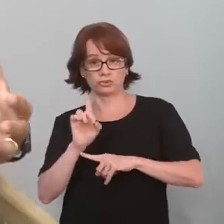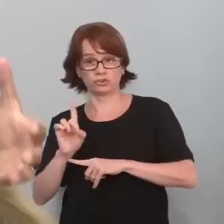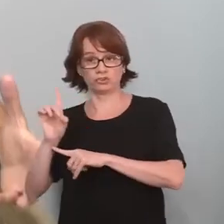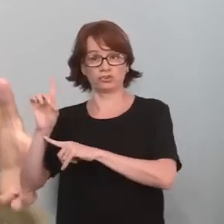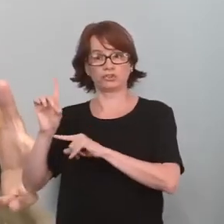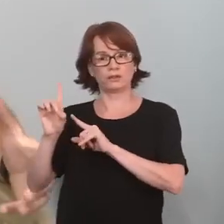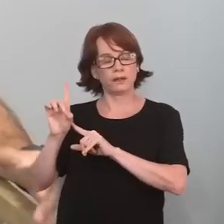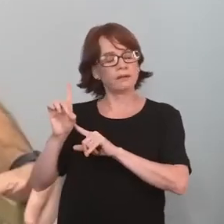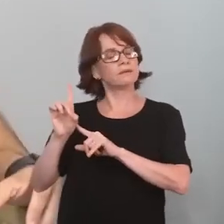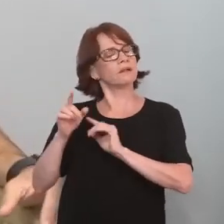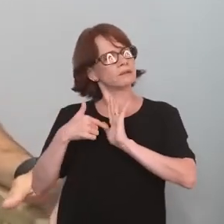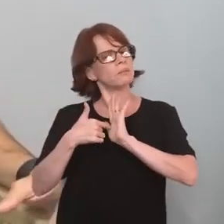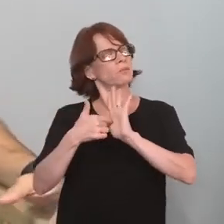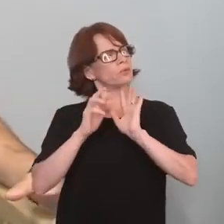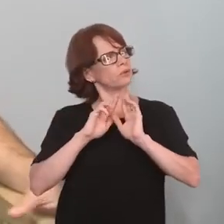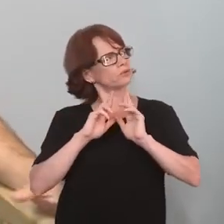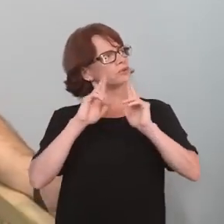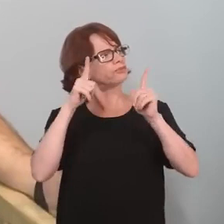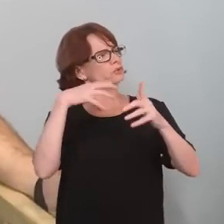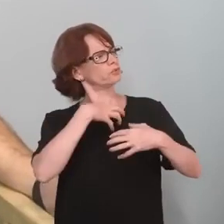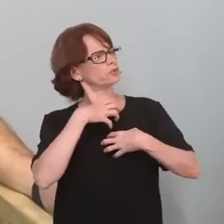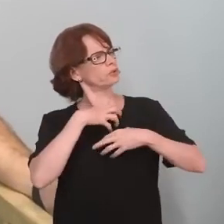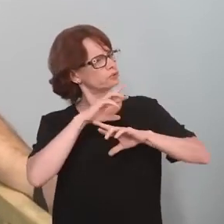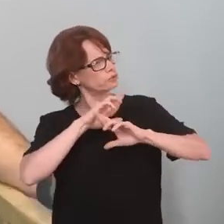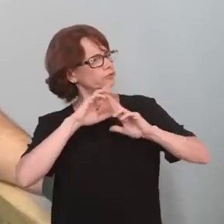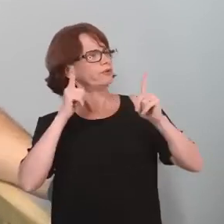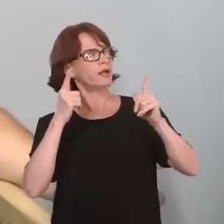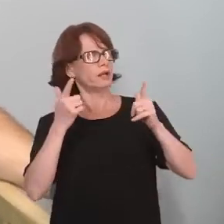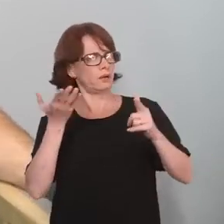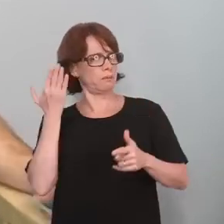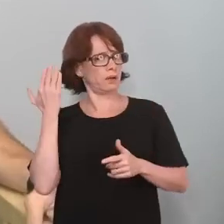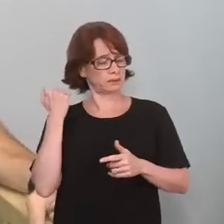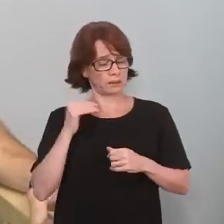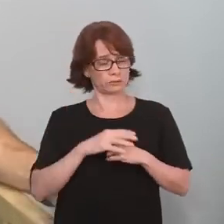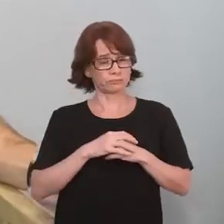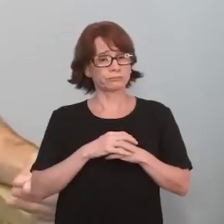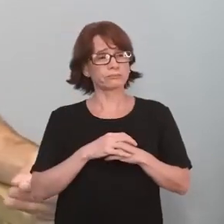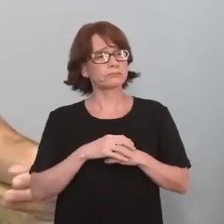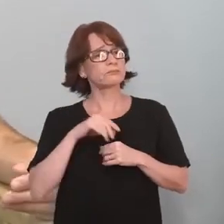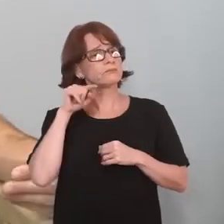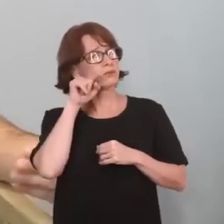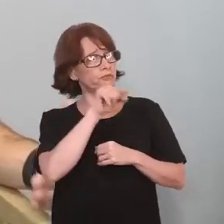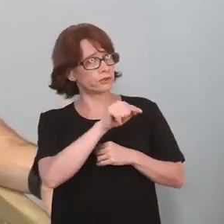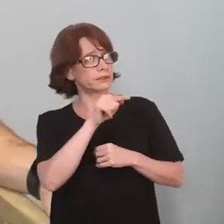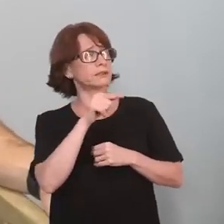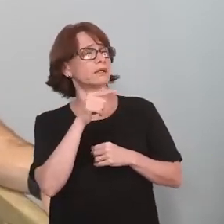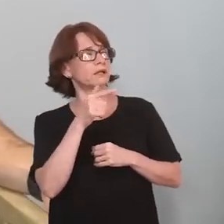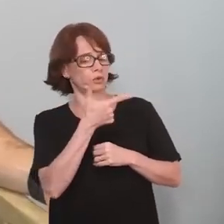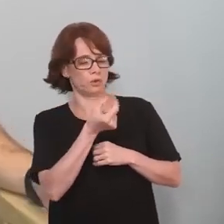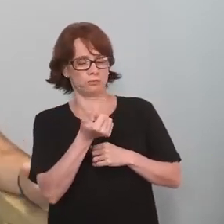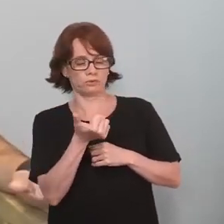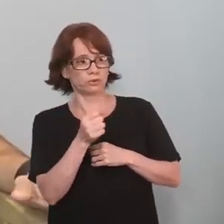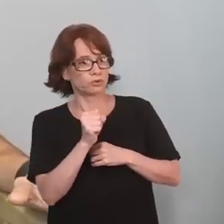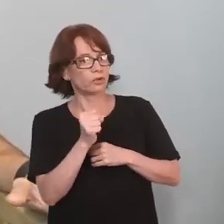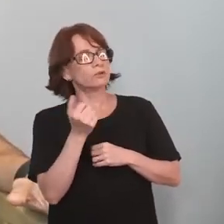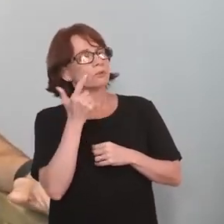revelado bastante diferente das campanhas tradicionais. Você foi eleito em 2018 com uma campanha barata. Sim. Que se pautou